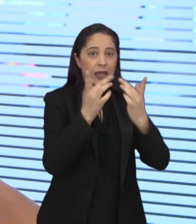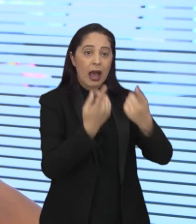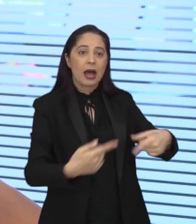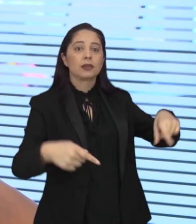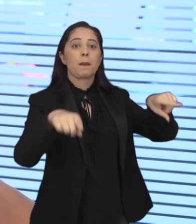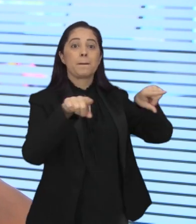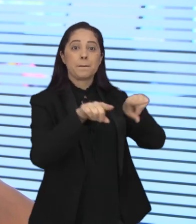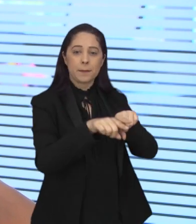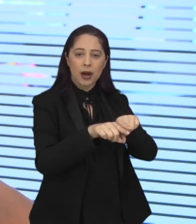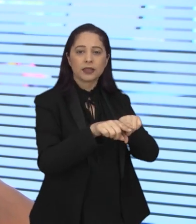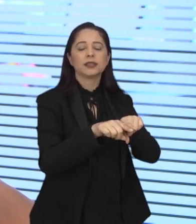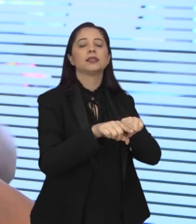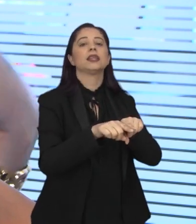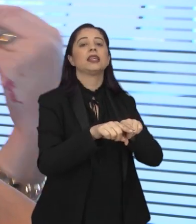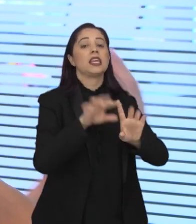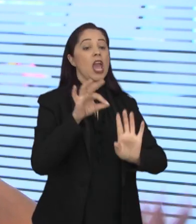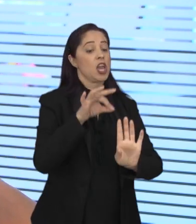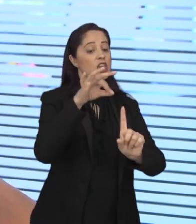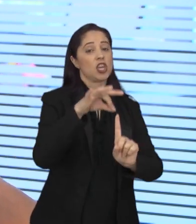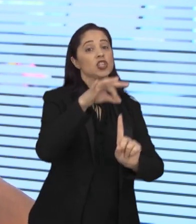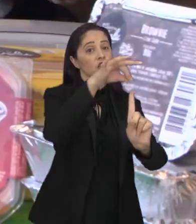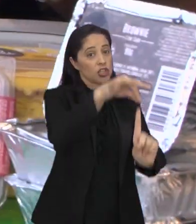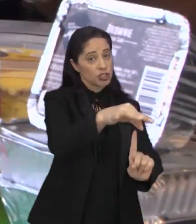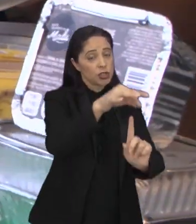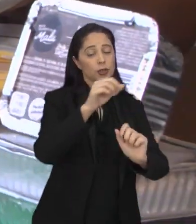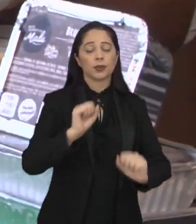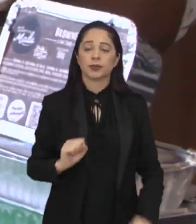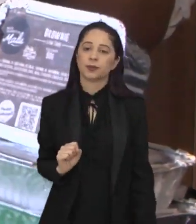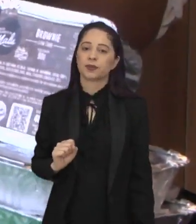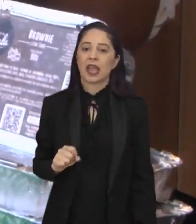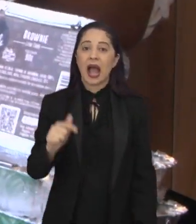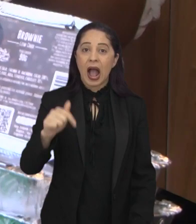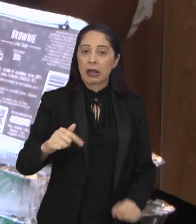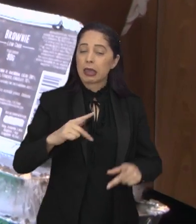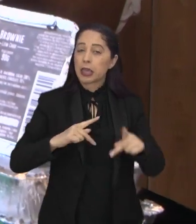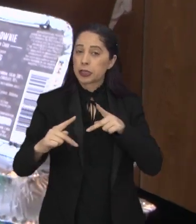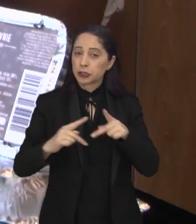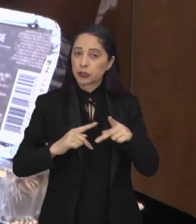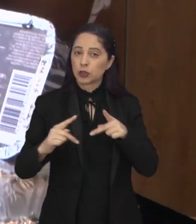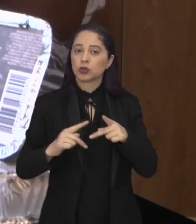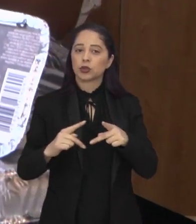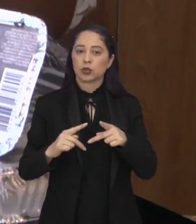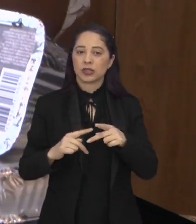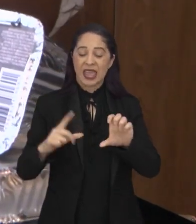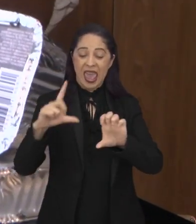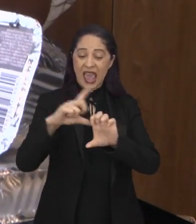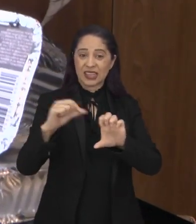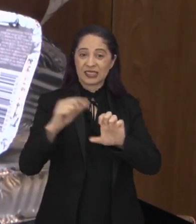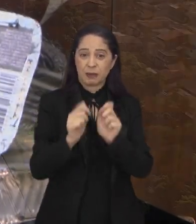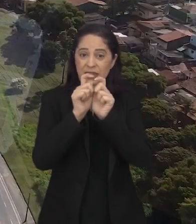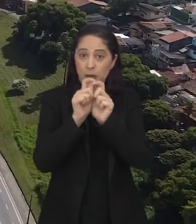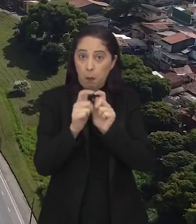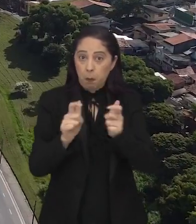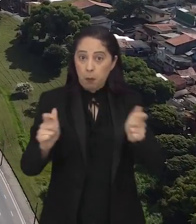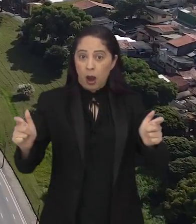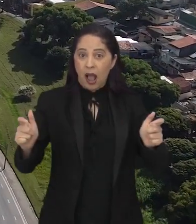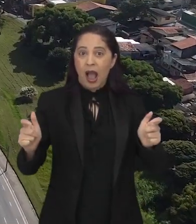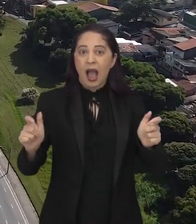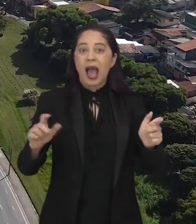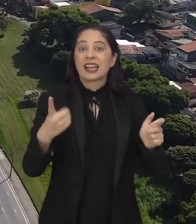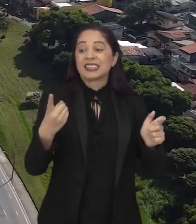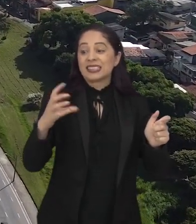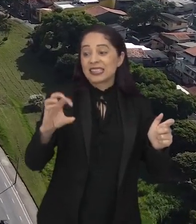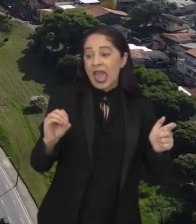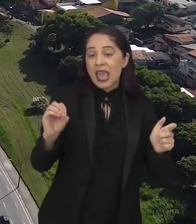fechar parcerias, buscar indicações. E São José tem sido um celeiro para novos negócios. Segundo a